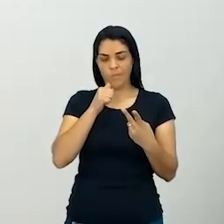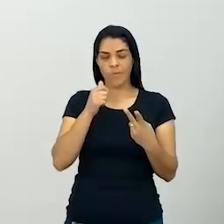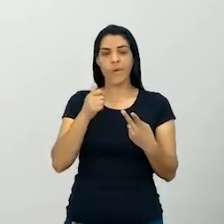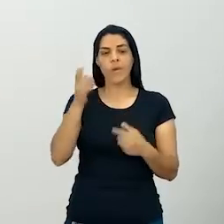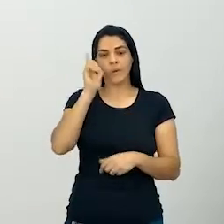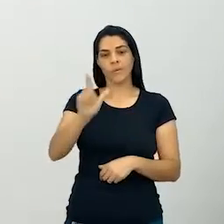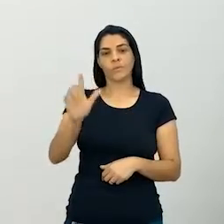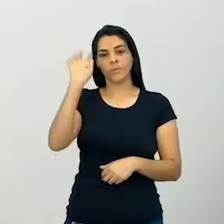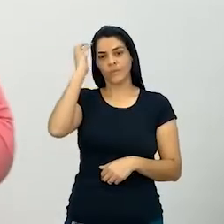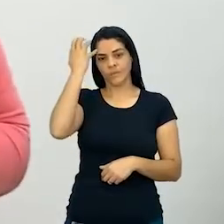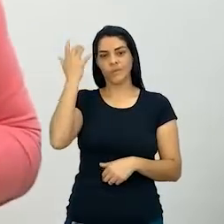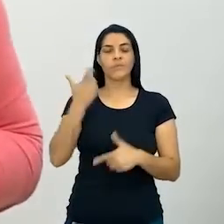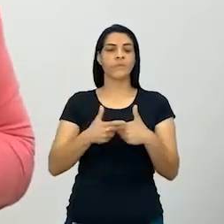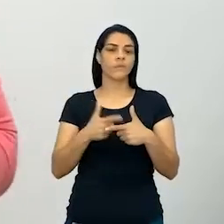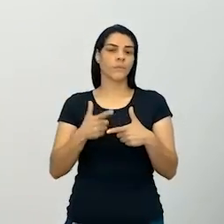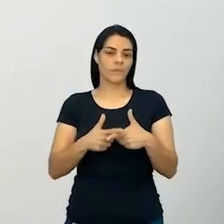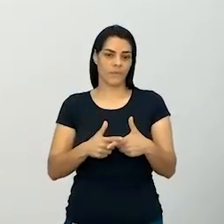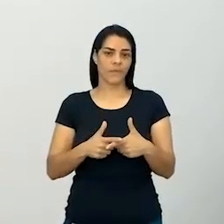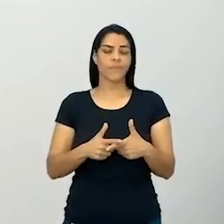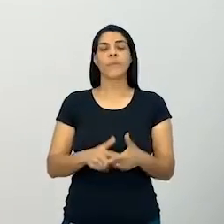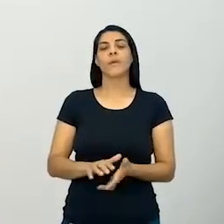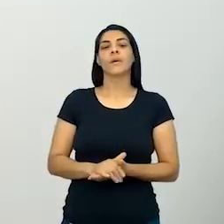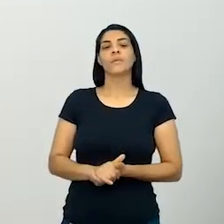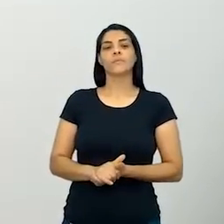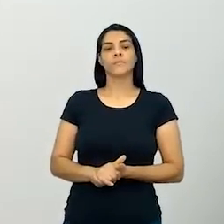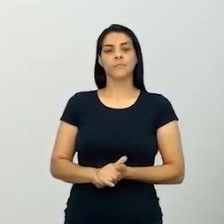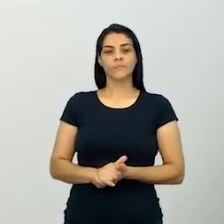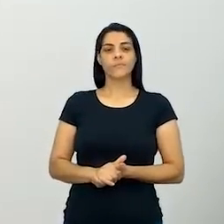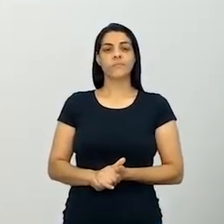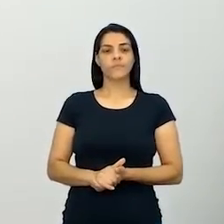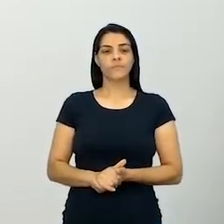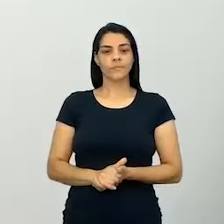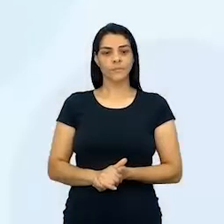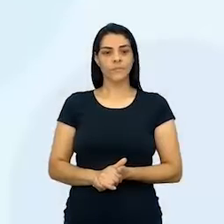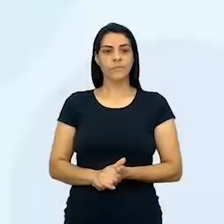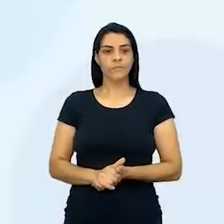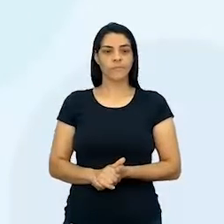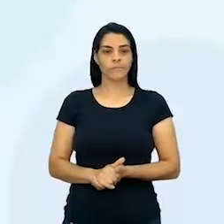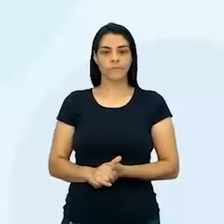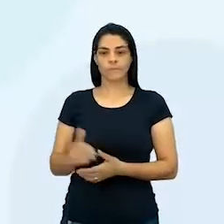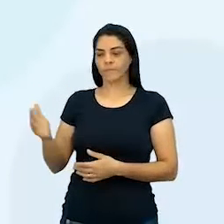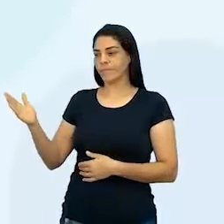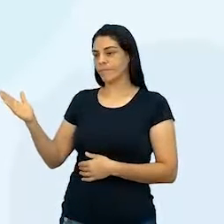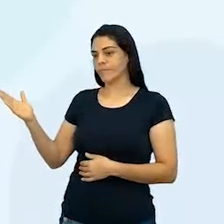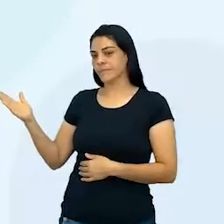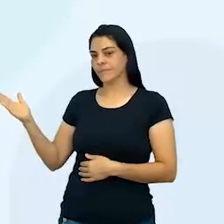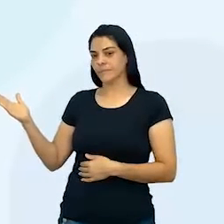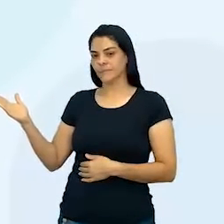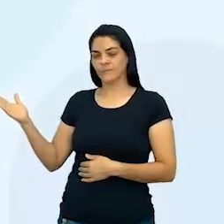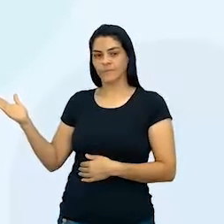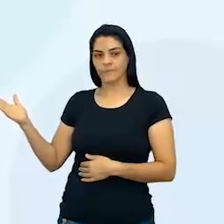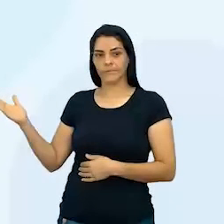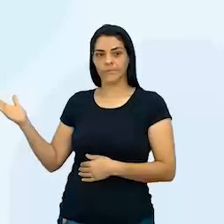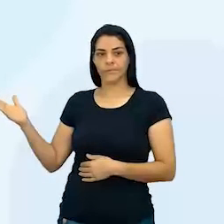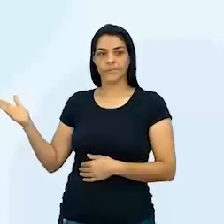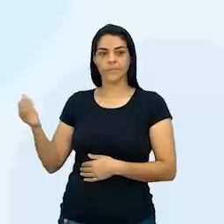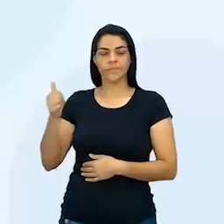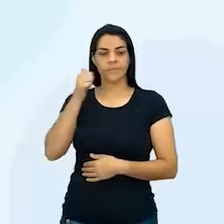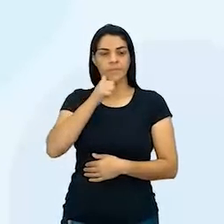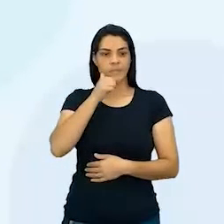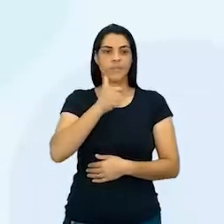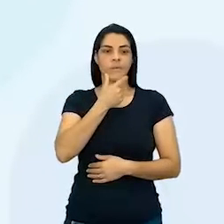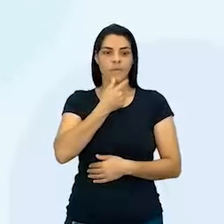história? E aí a nossa história vai aparecer na tela para vocês agora no próximo slide. Tina e Fabiano se sentaram